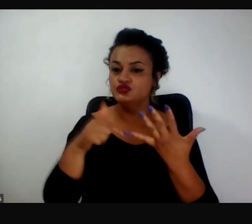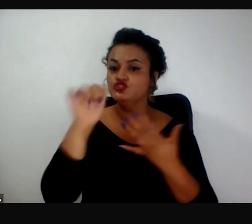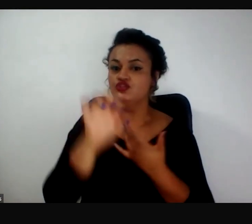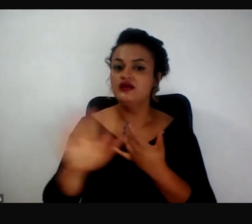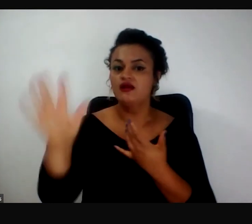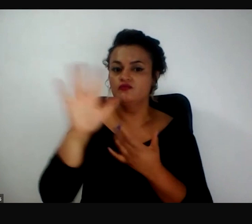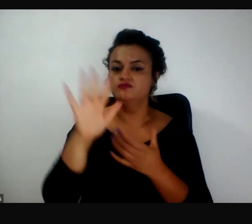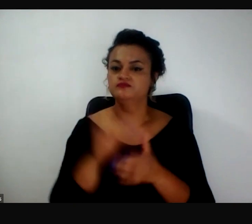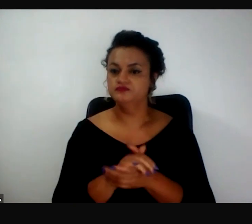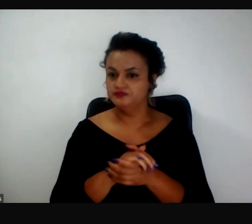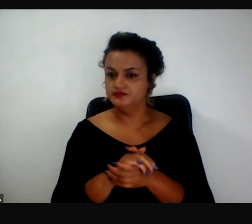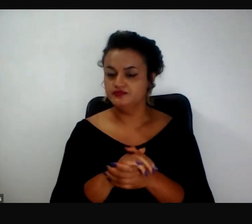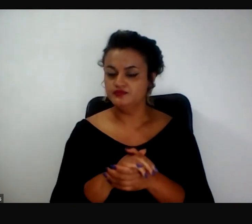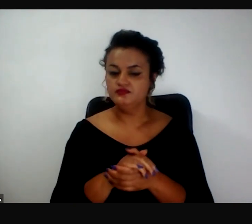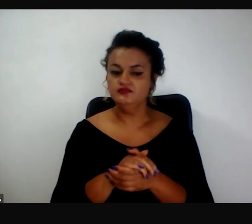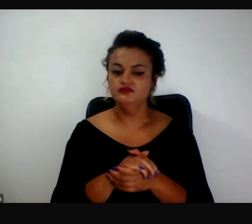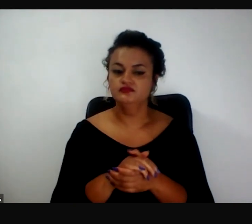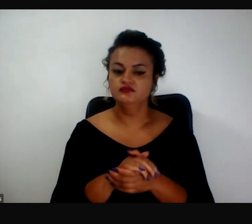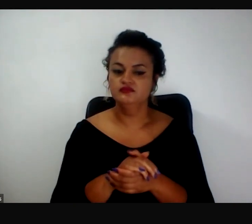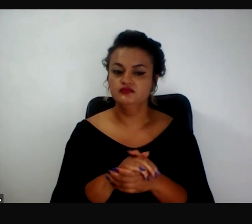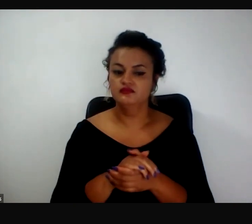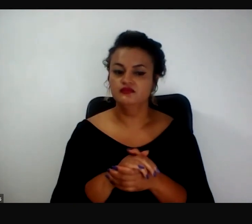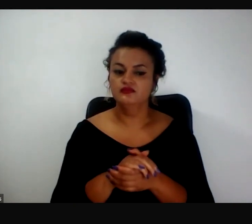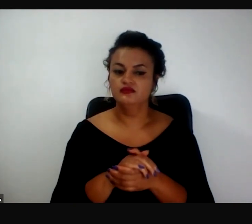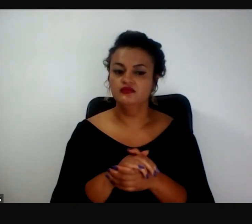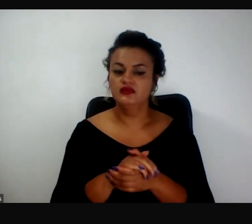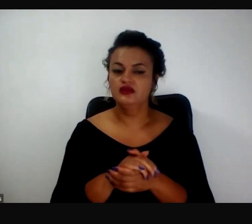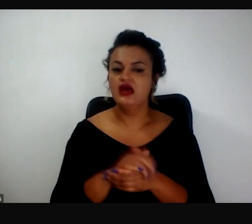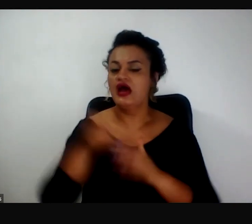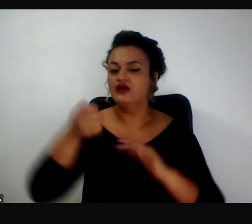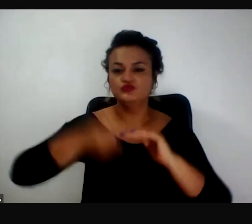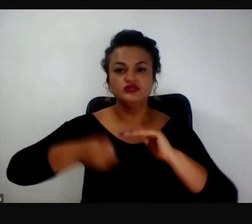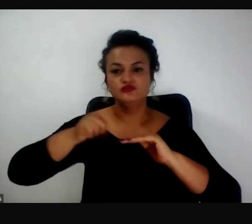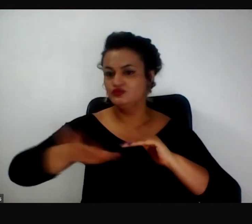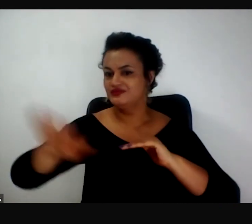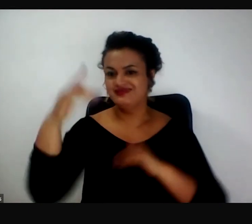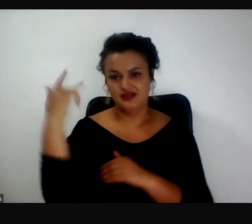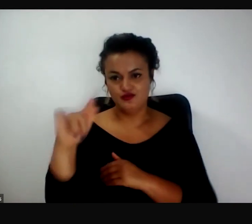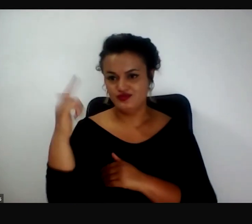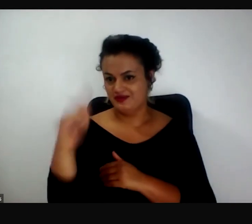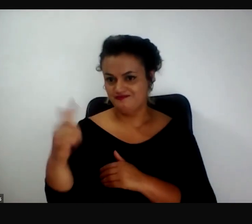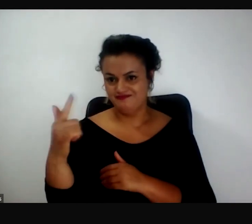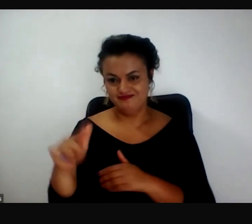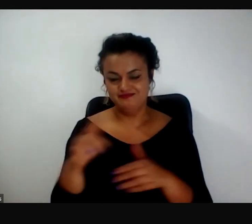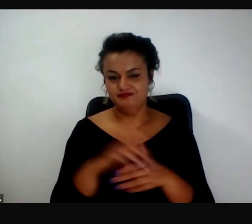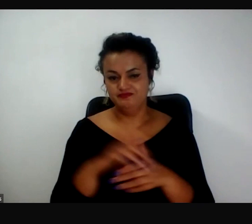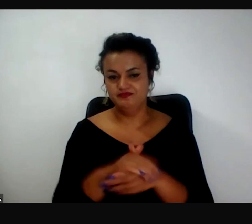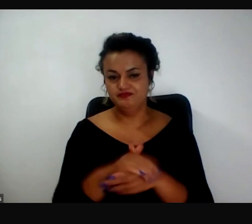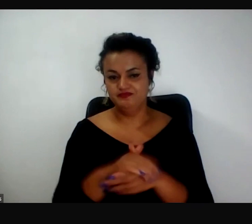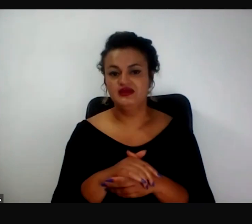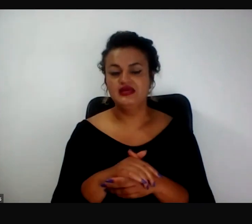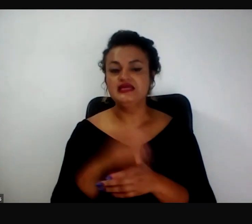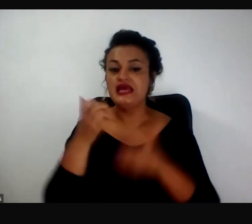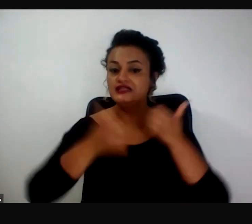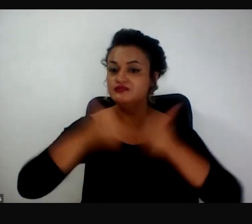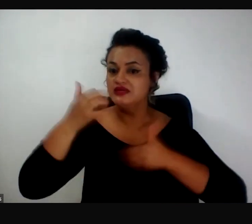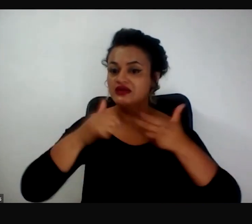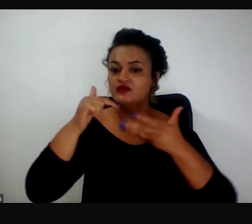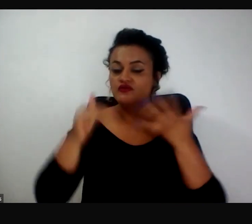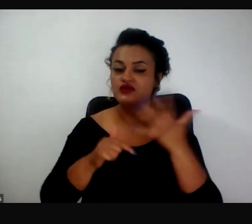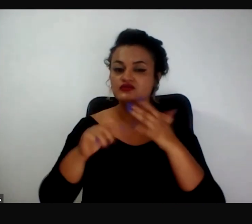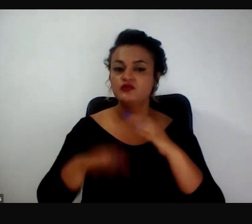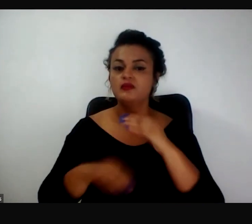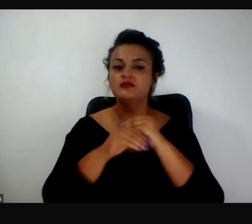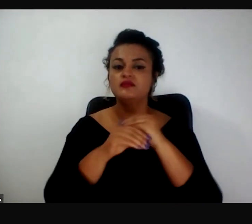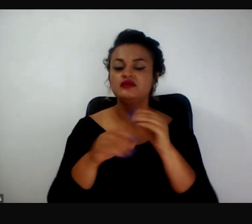direito. A jurisprudência não aparecia nesse texto. E a disposição adicional terceira do